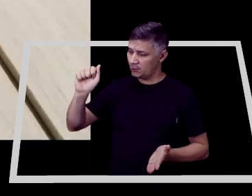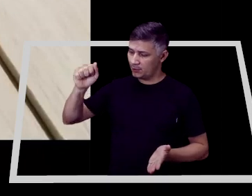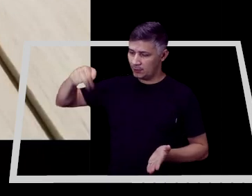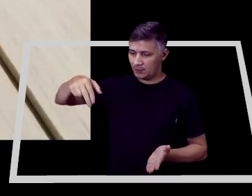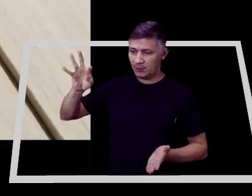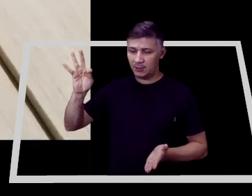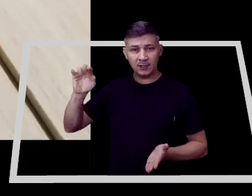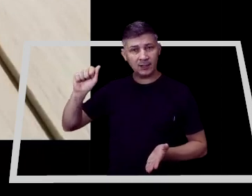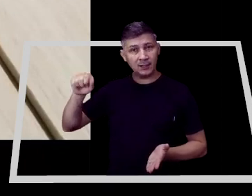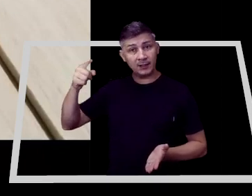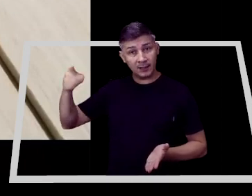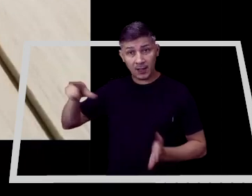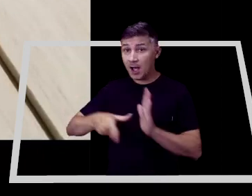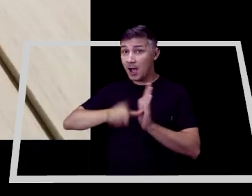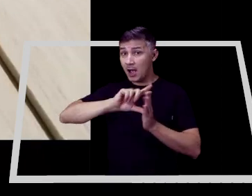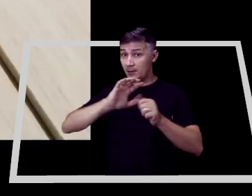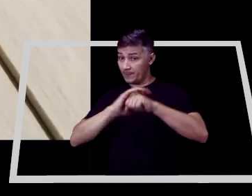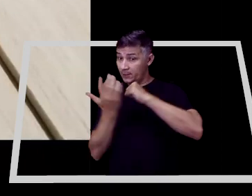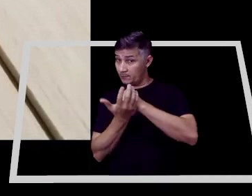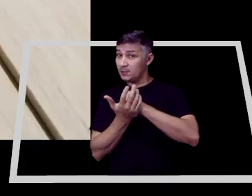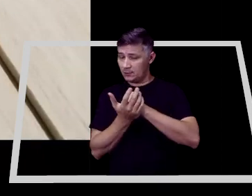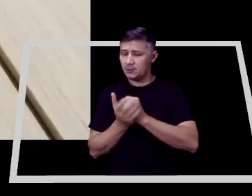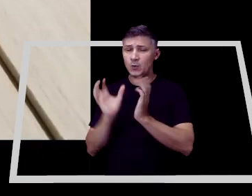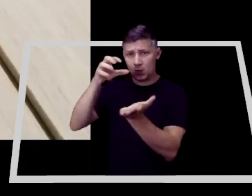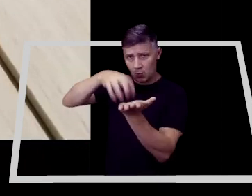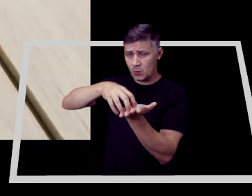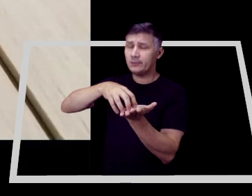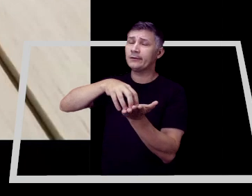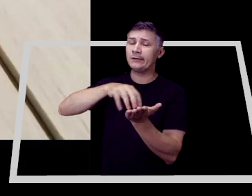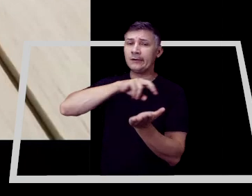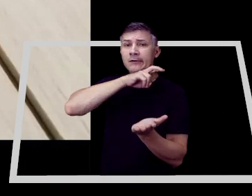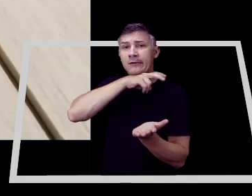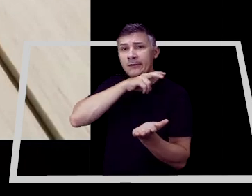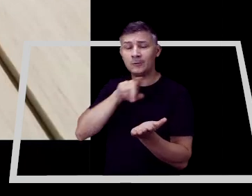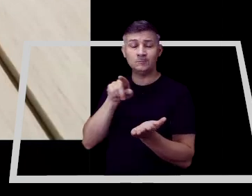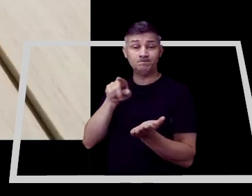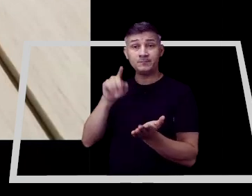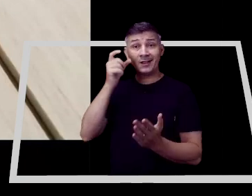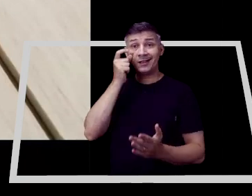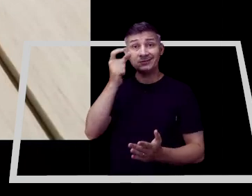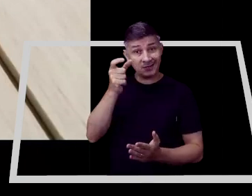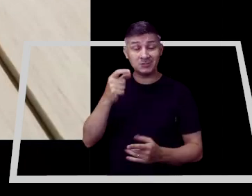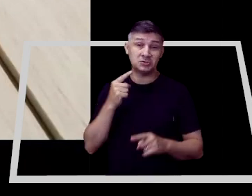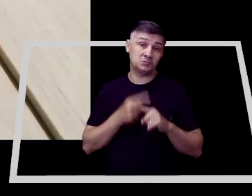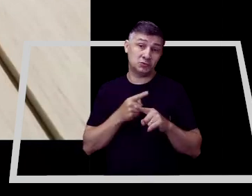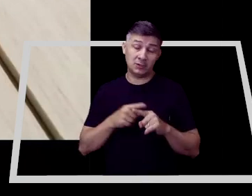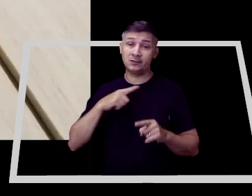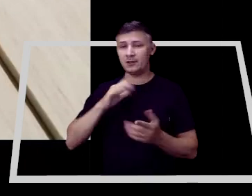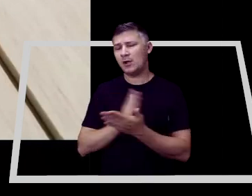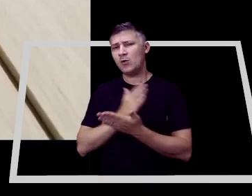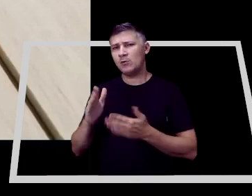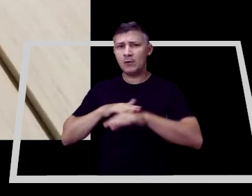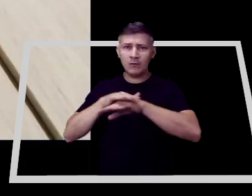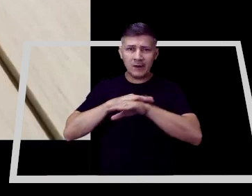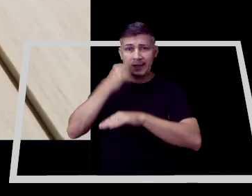Isso foi bem antes da pandemia, mas depois foi até interessante, porque algumas